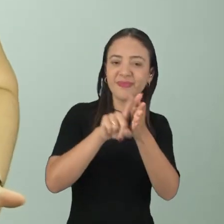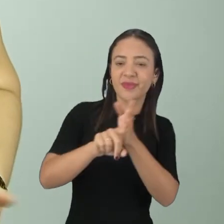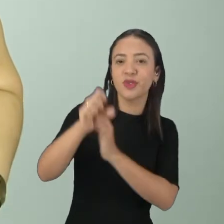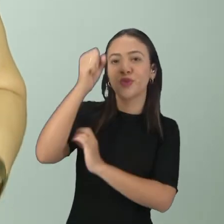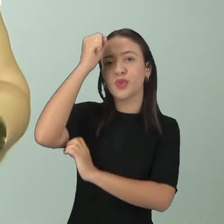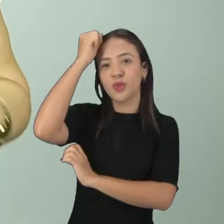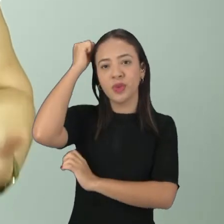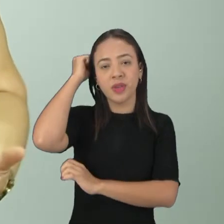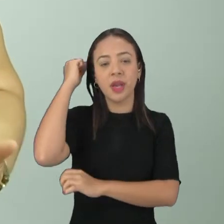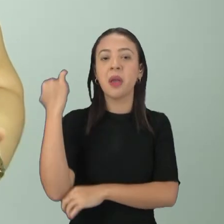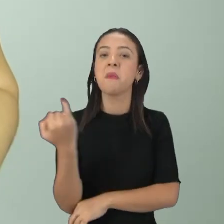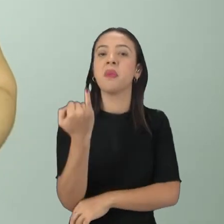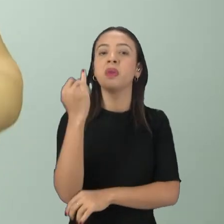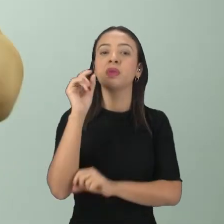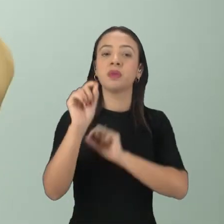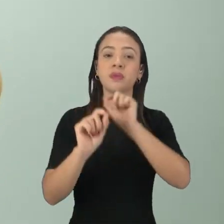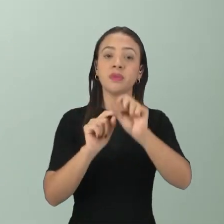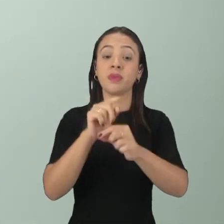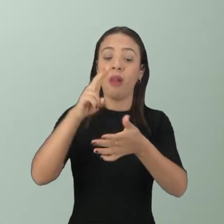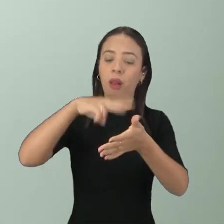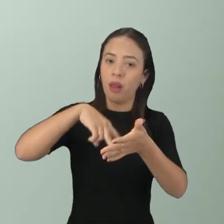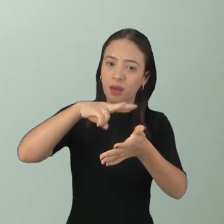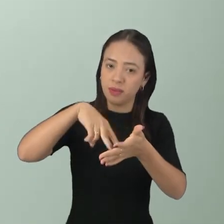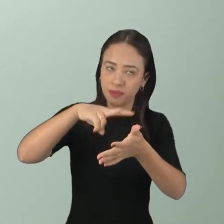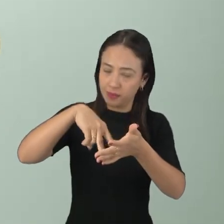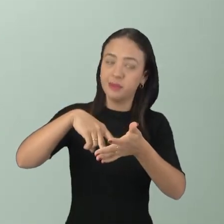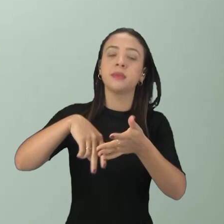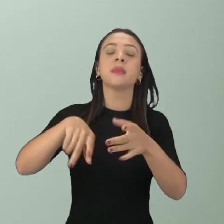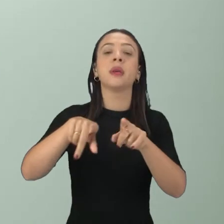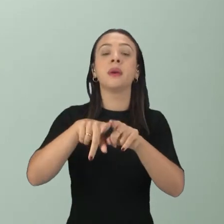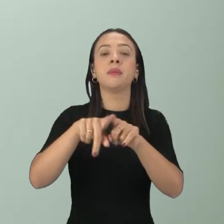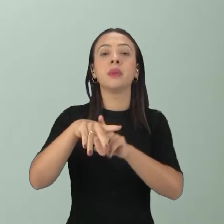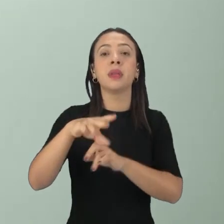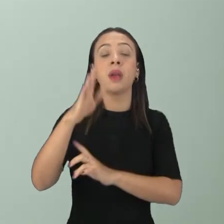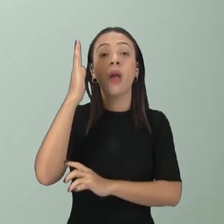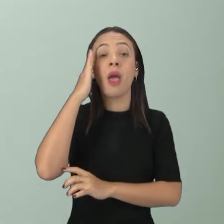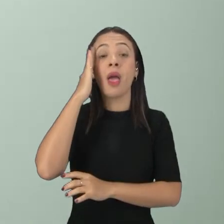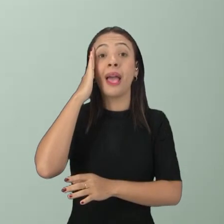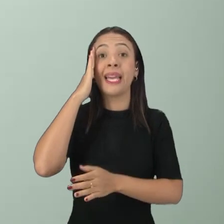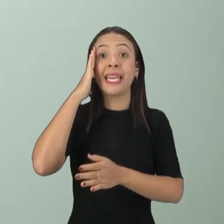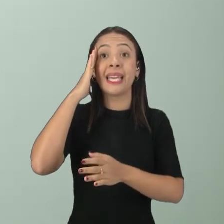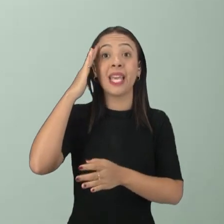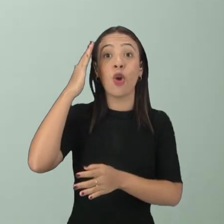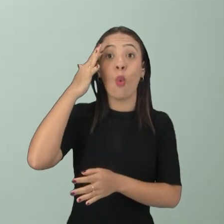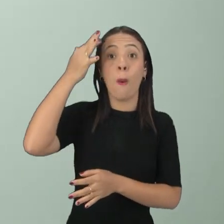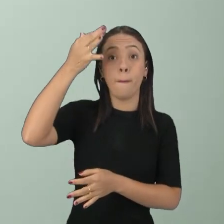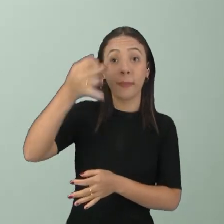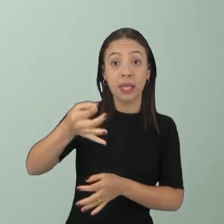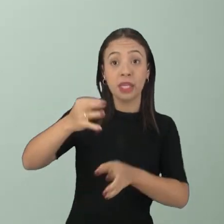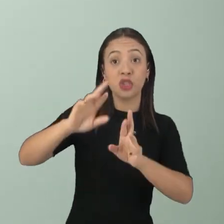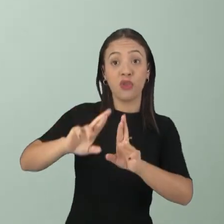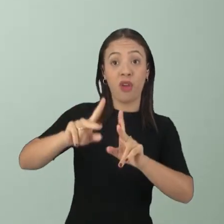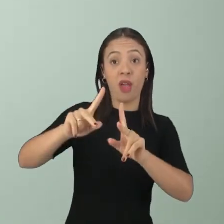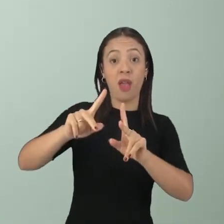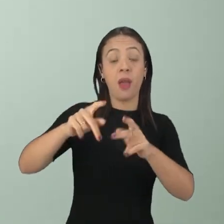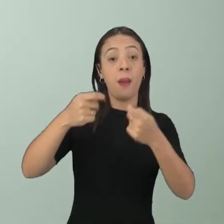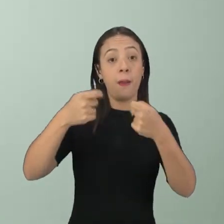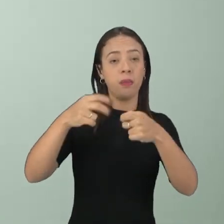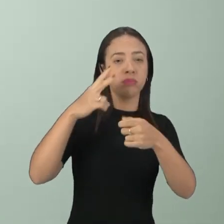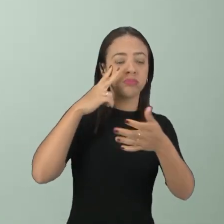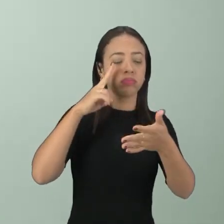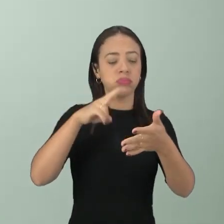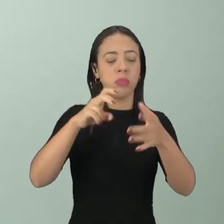de vestibulares, o que é importante é você ler, saber que interpretar é diferente de compreender, se ligar